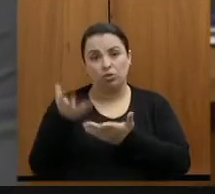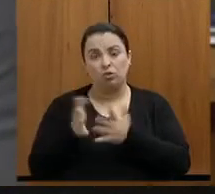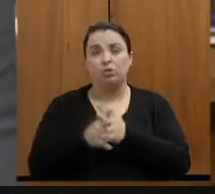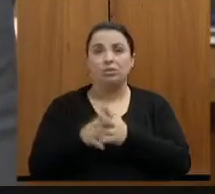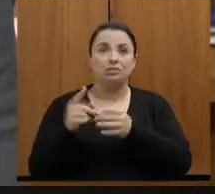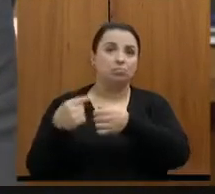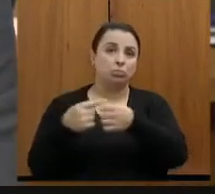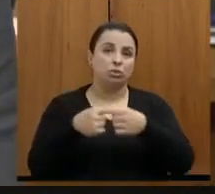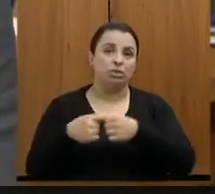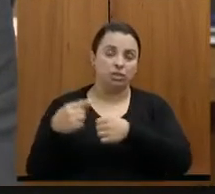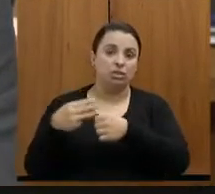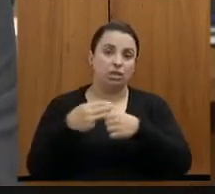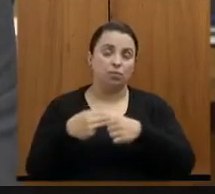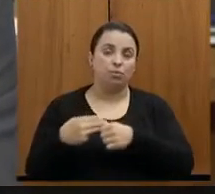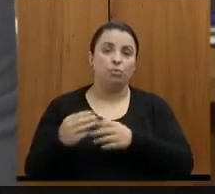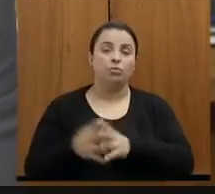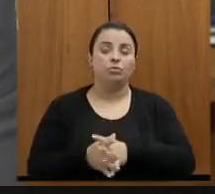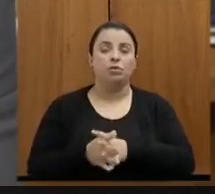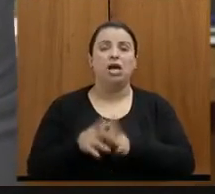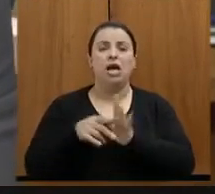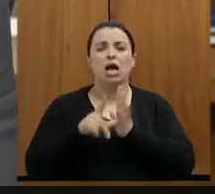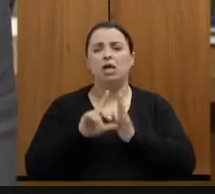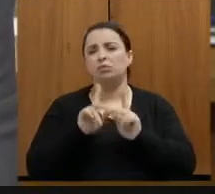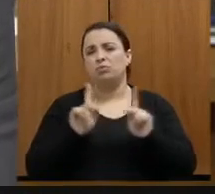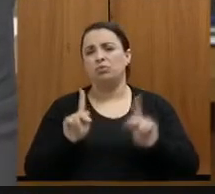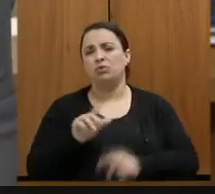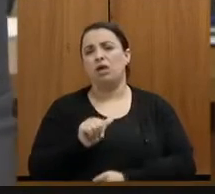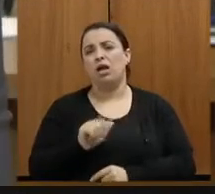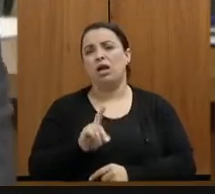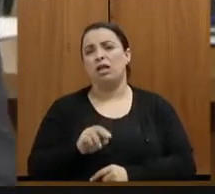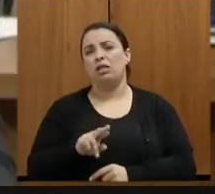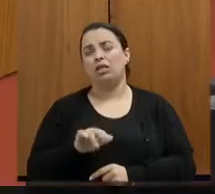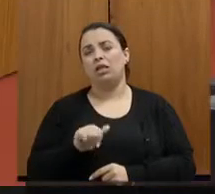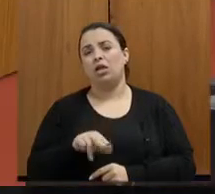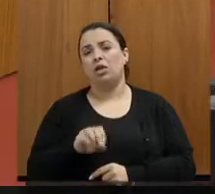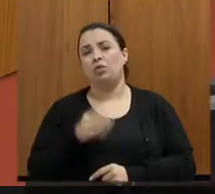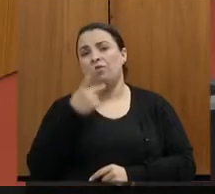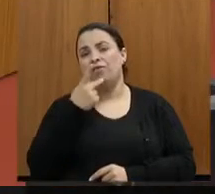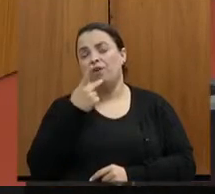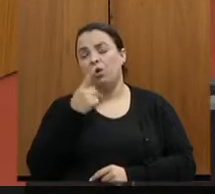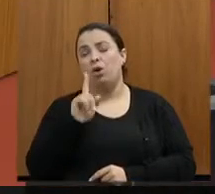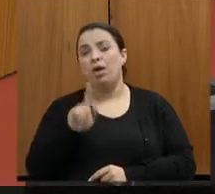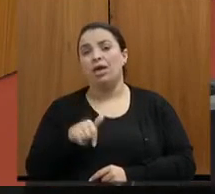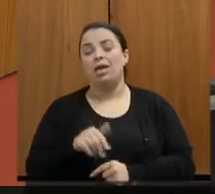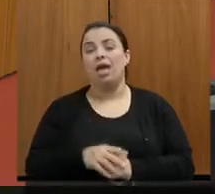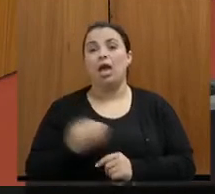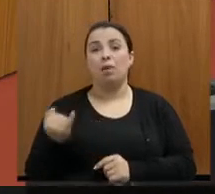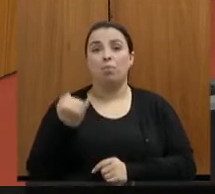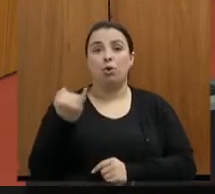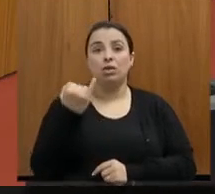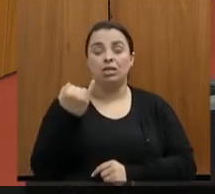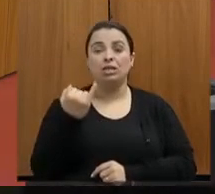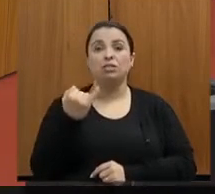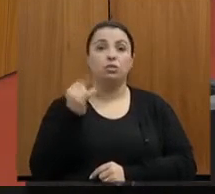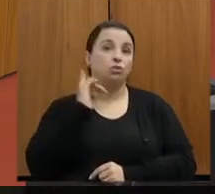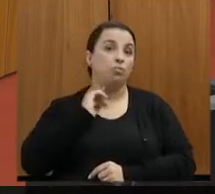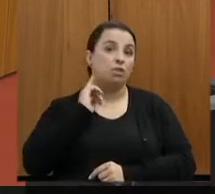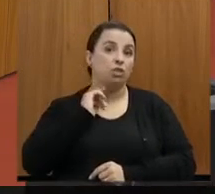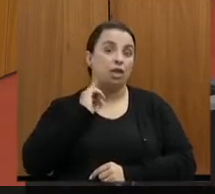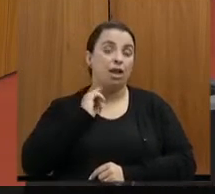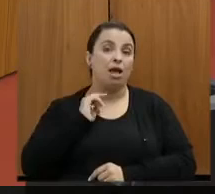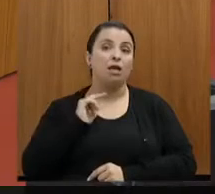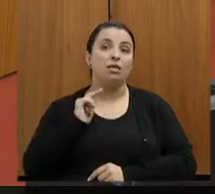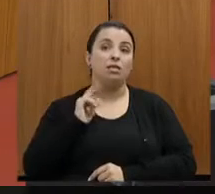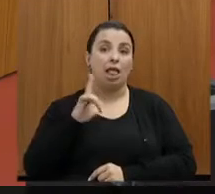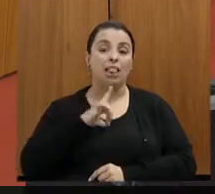como o professor comentou, o professor Adriano, da relevância do Estado de Minas estar conduzindo esse programa,